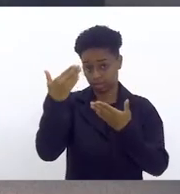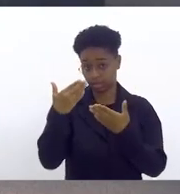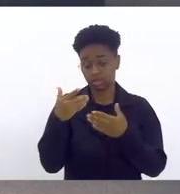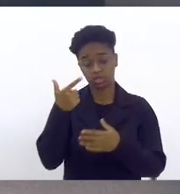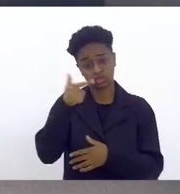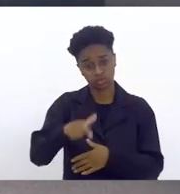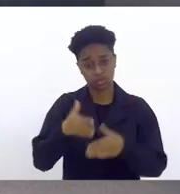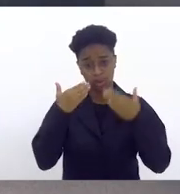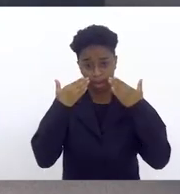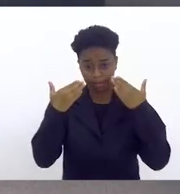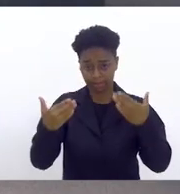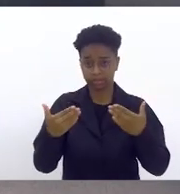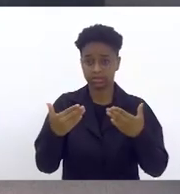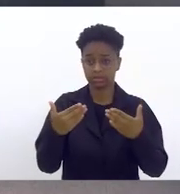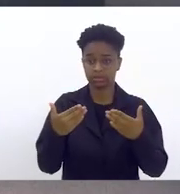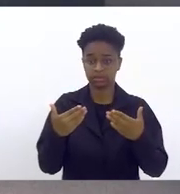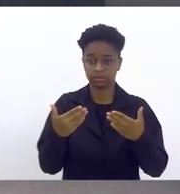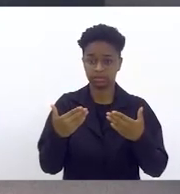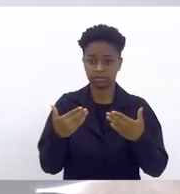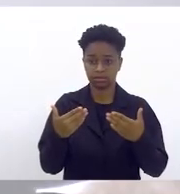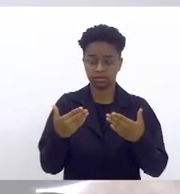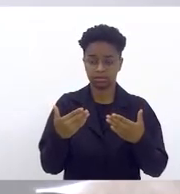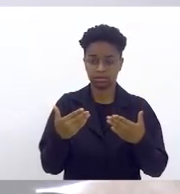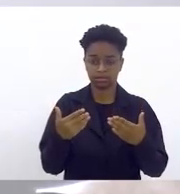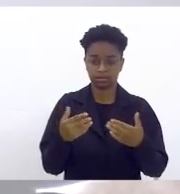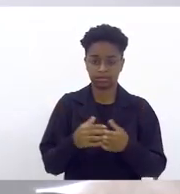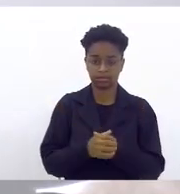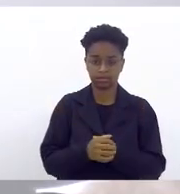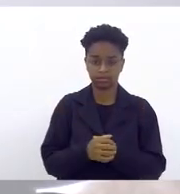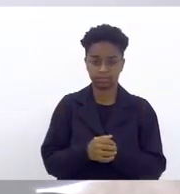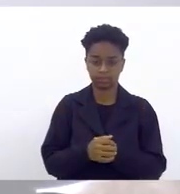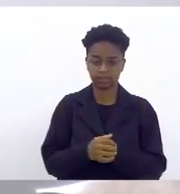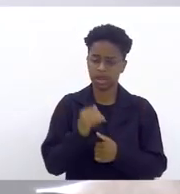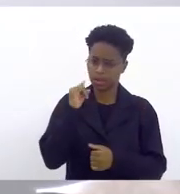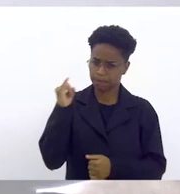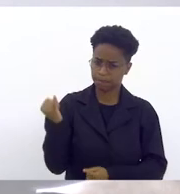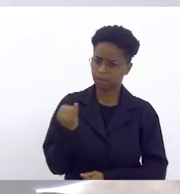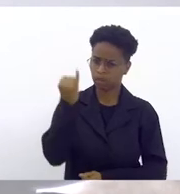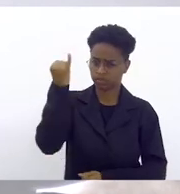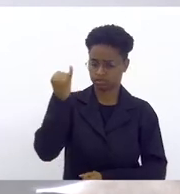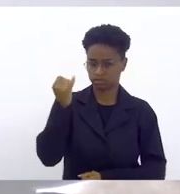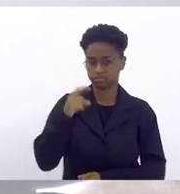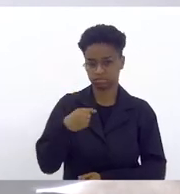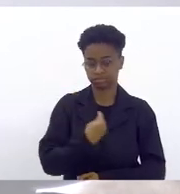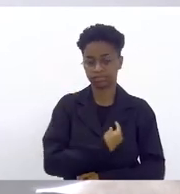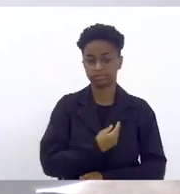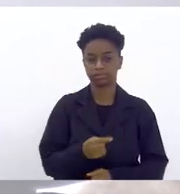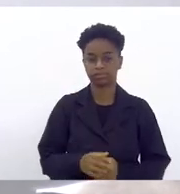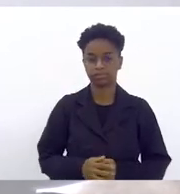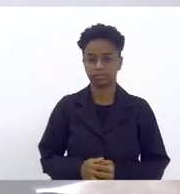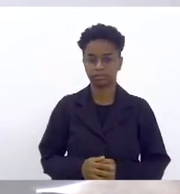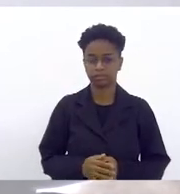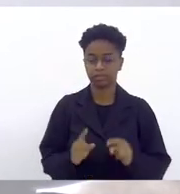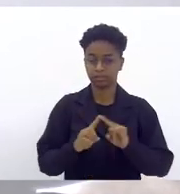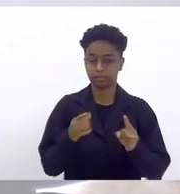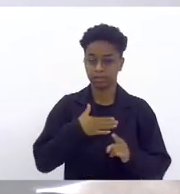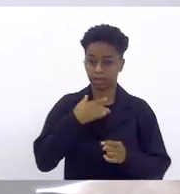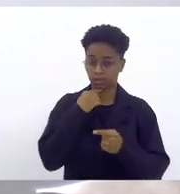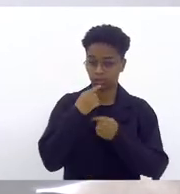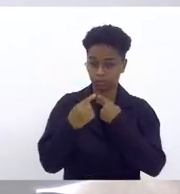mais uma vez sempre lúcida e importante para a gente a minha dúvida é a seguinte